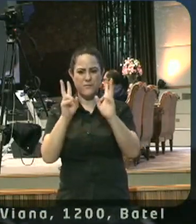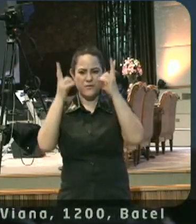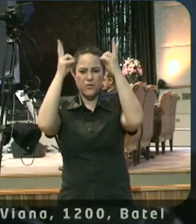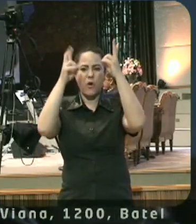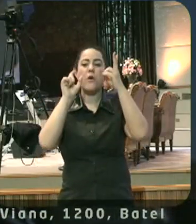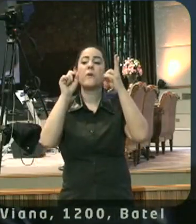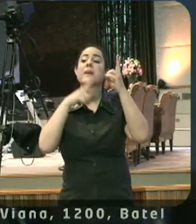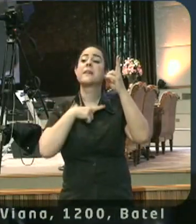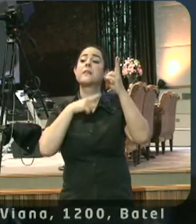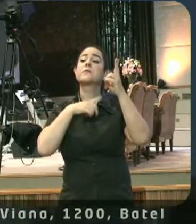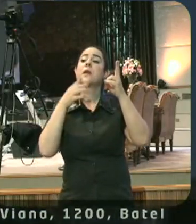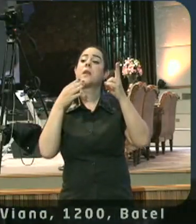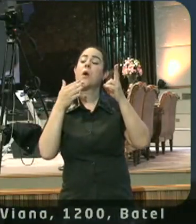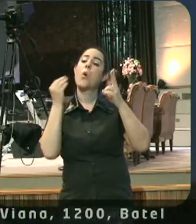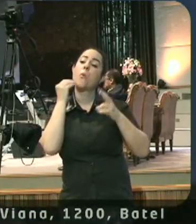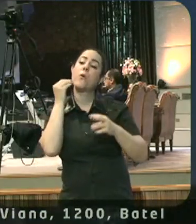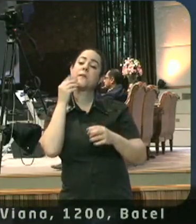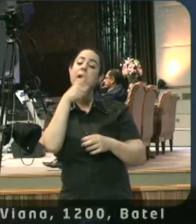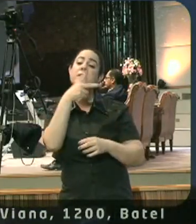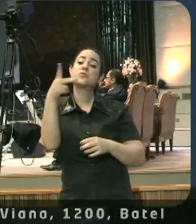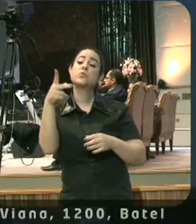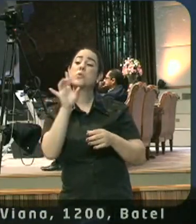porta que Deus abriu só para você?